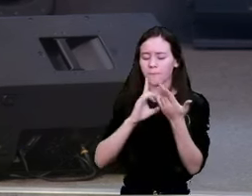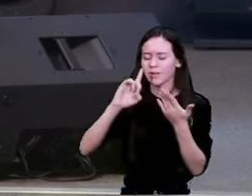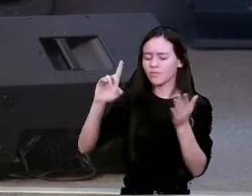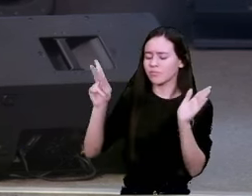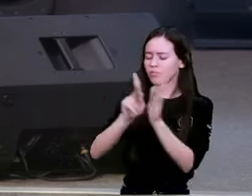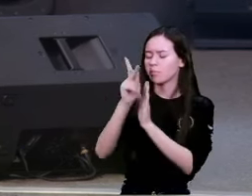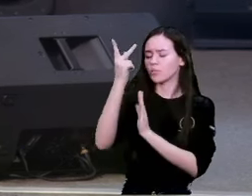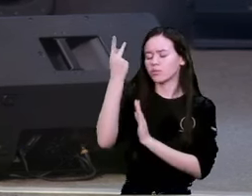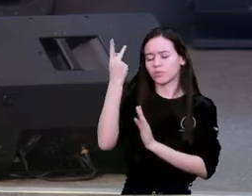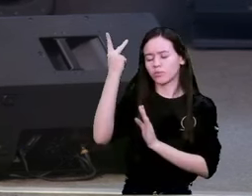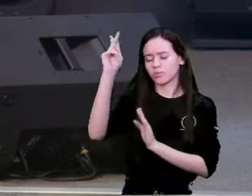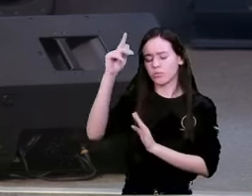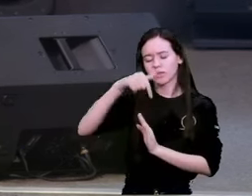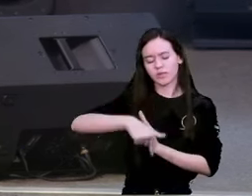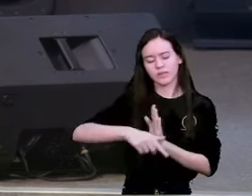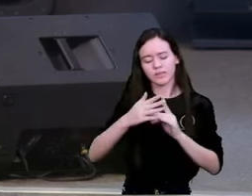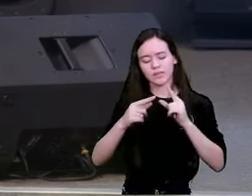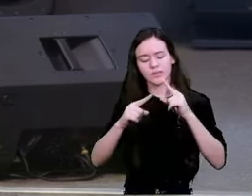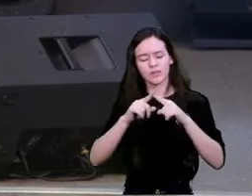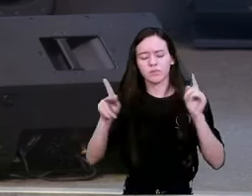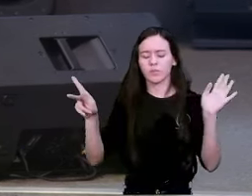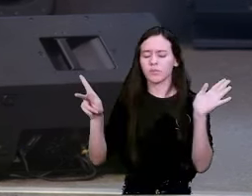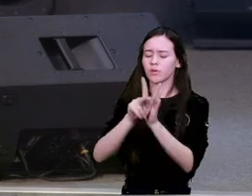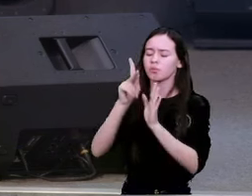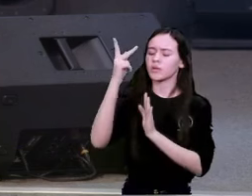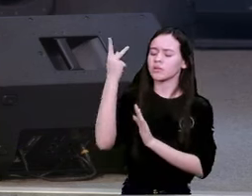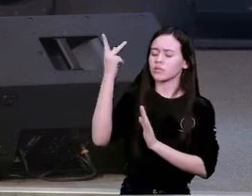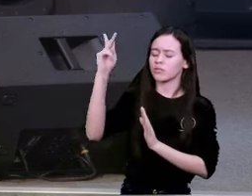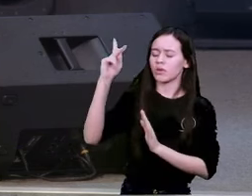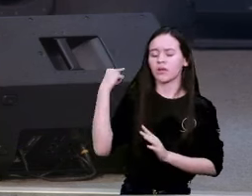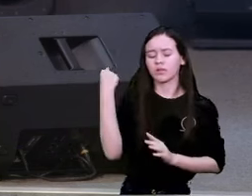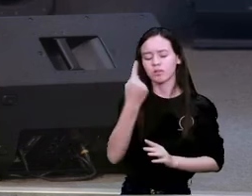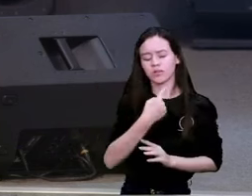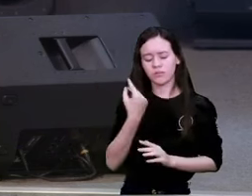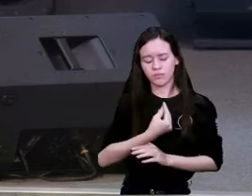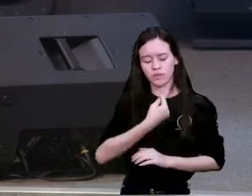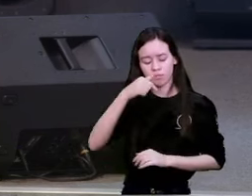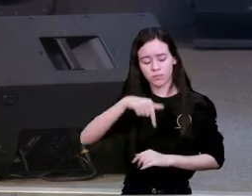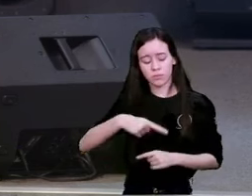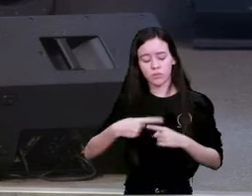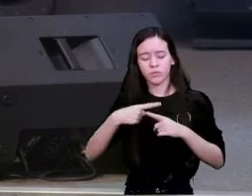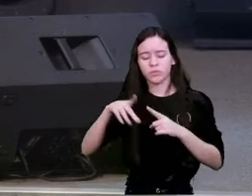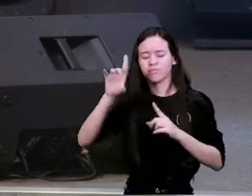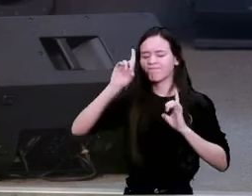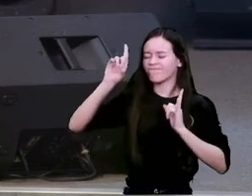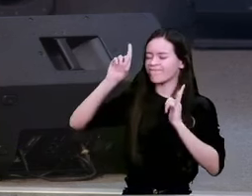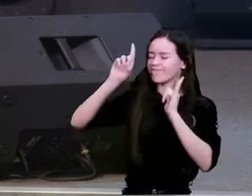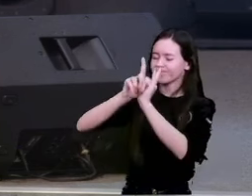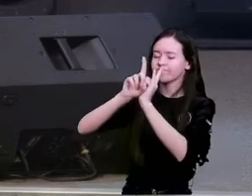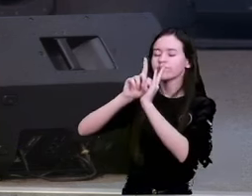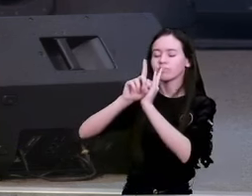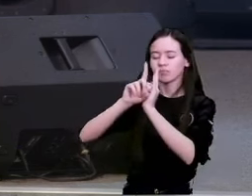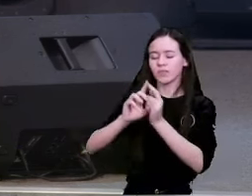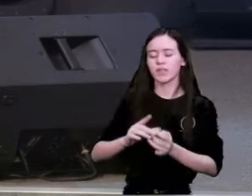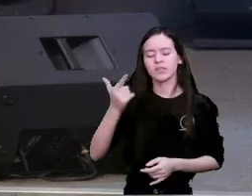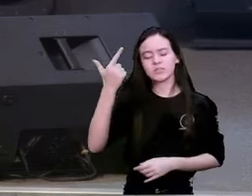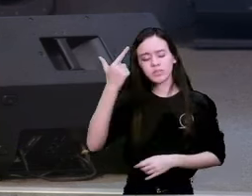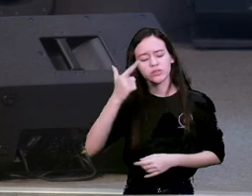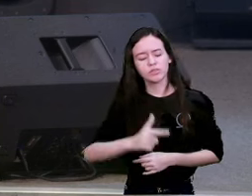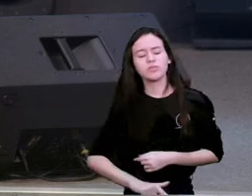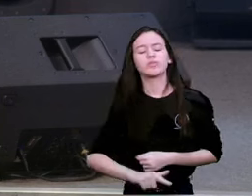tua, essa igreja pertence a ti, e nós estamos aqui porque te amamos, Senhor. Que mais uma